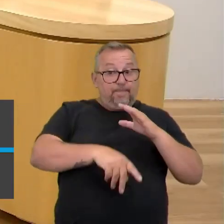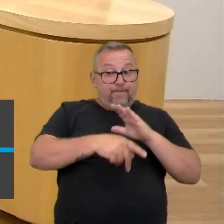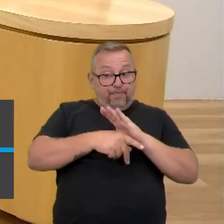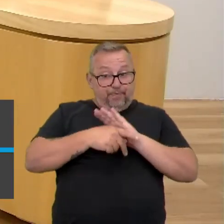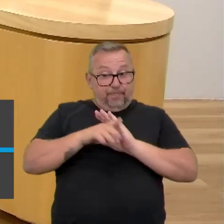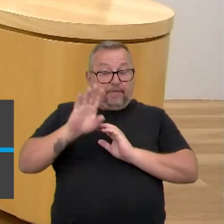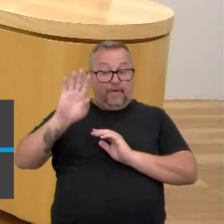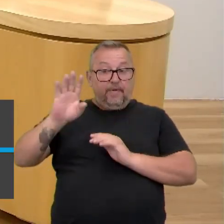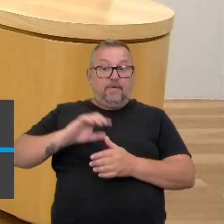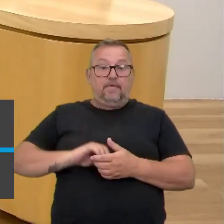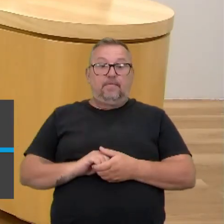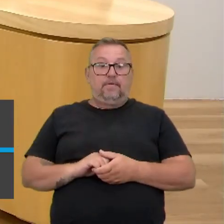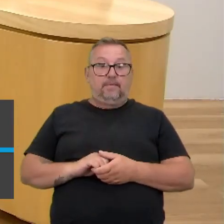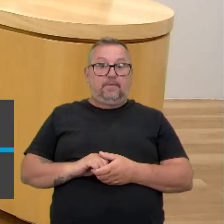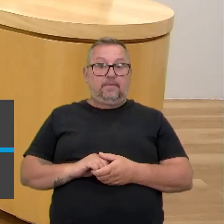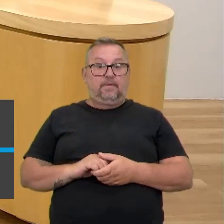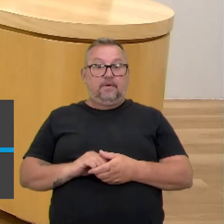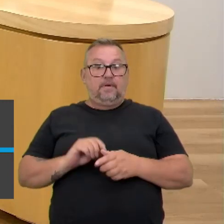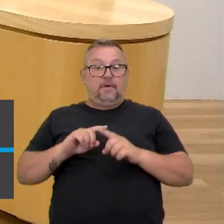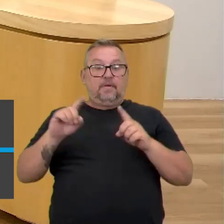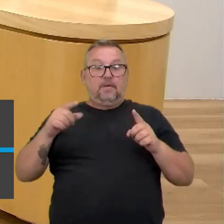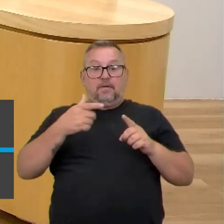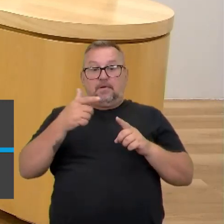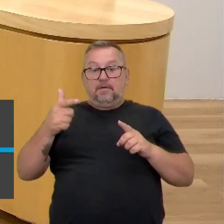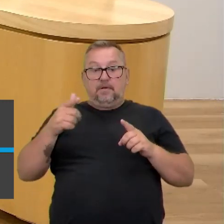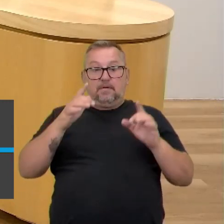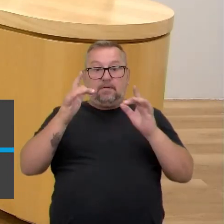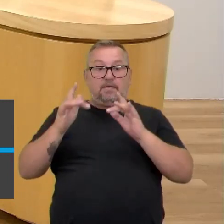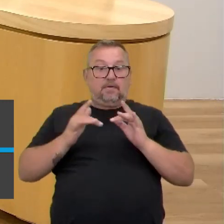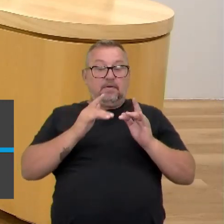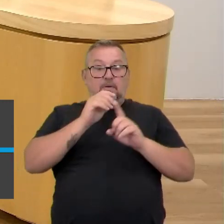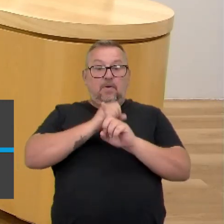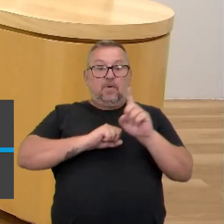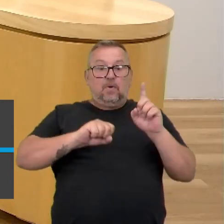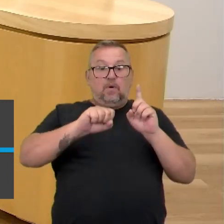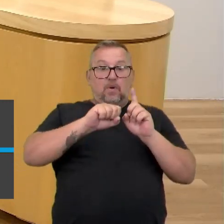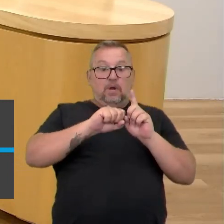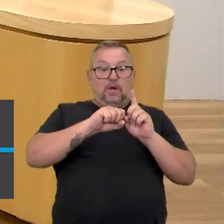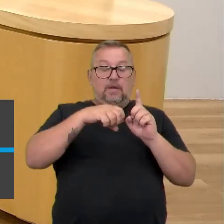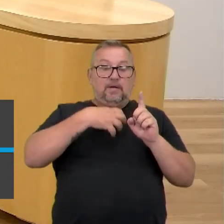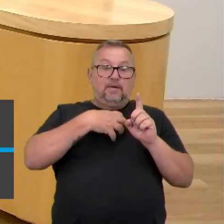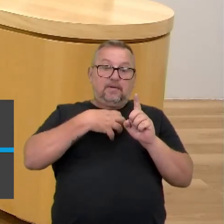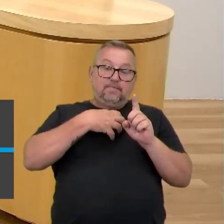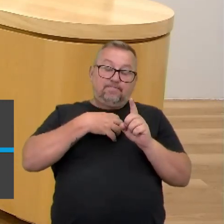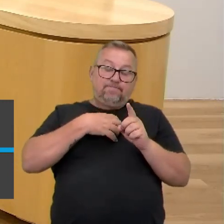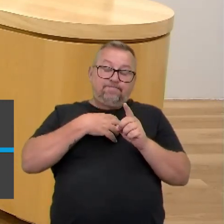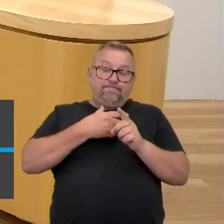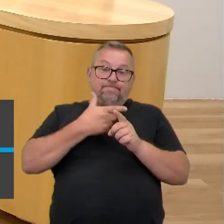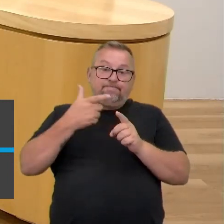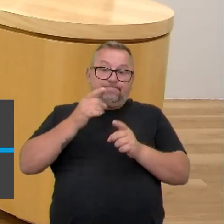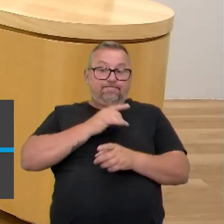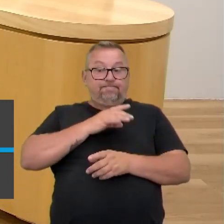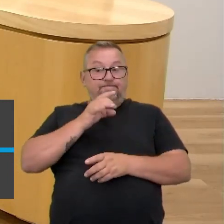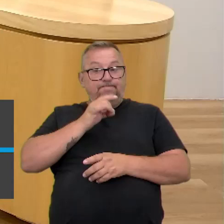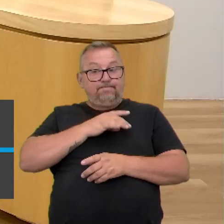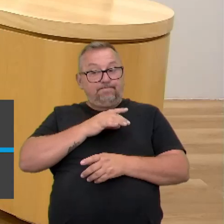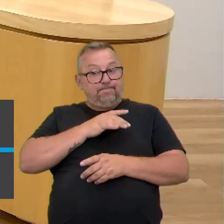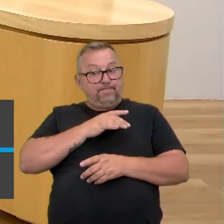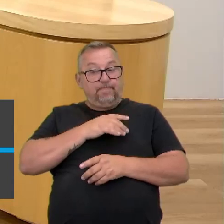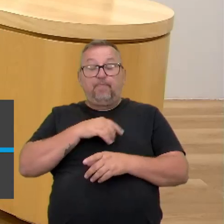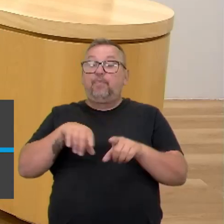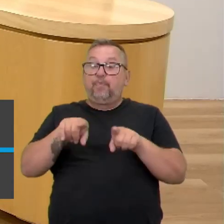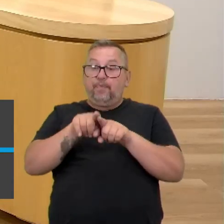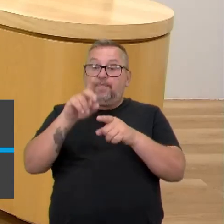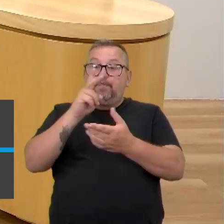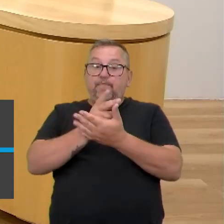condomínio. Isso. Né? Que é para justamente não ter a interação social do qual eles se sentem inseguros. E, ao mesmo